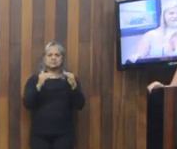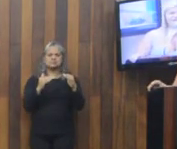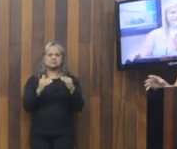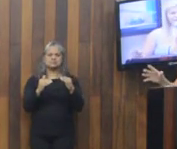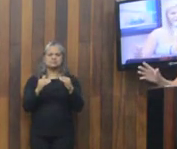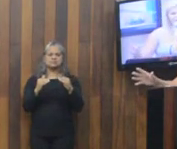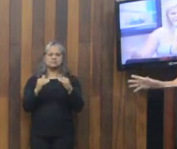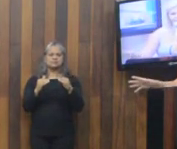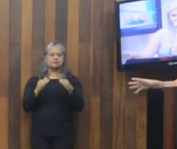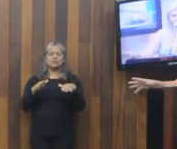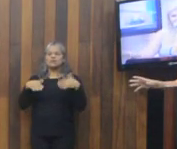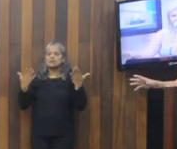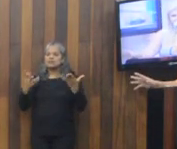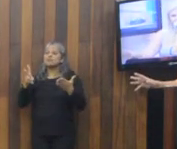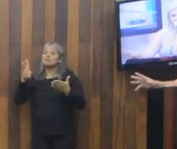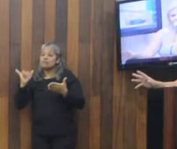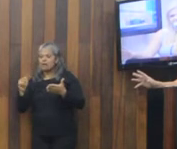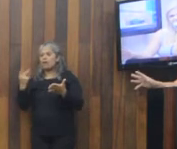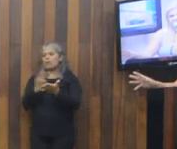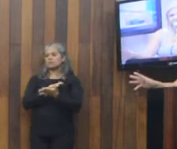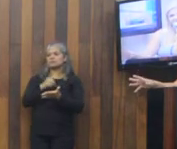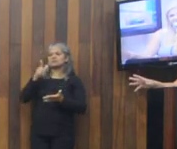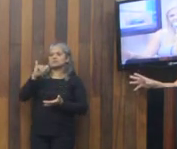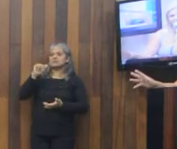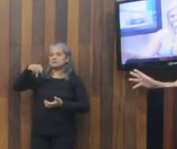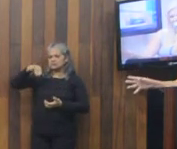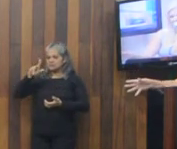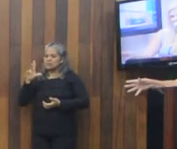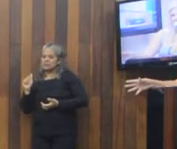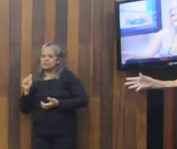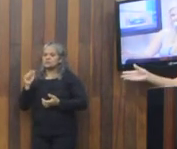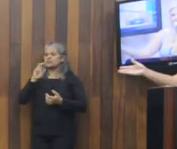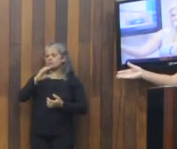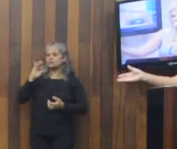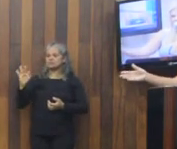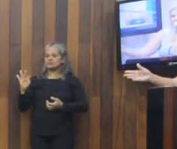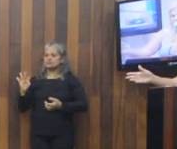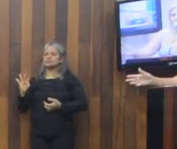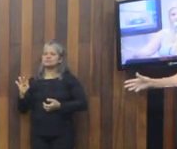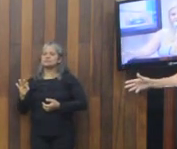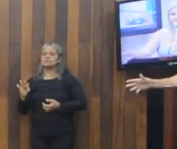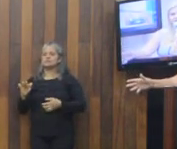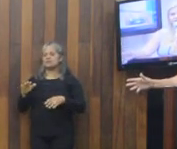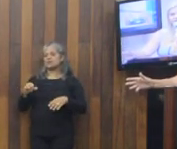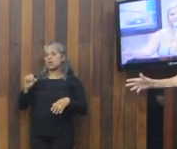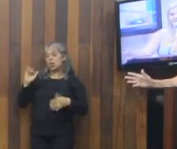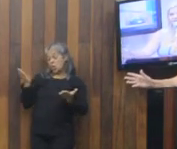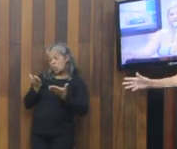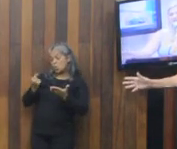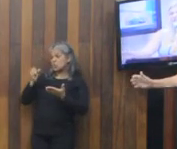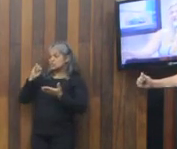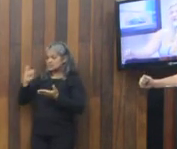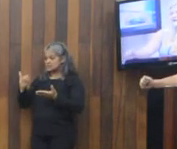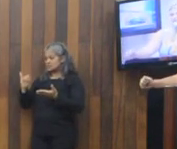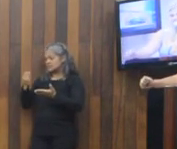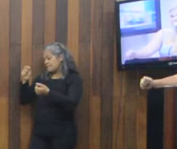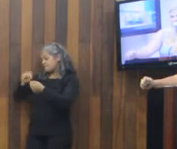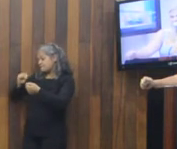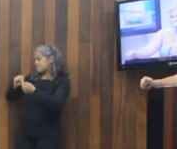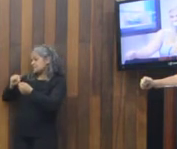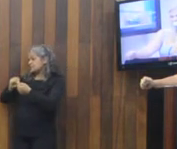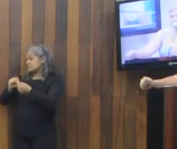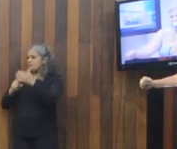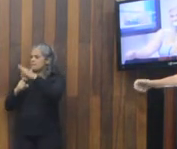nós vamos realizar o Liquida Cabo Frio. Hoje, se você vai realizar uma Feira Forte, Vinícius, a gente tem que pagar R$3.500